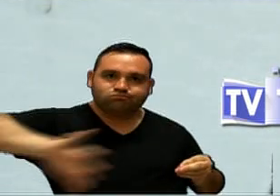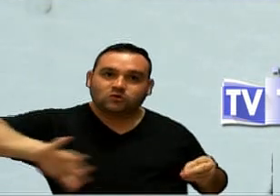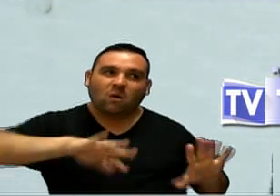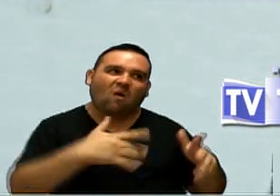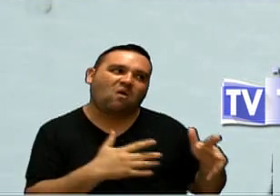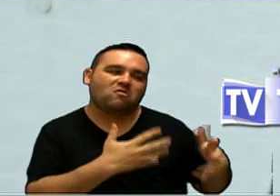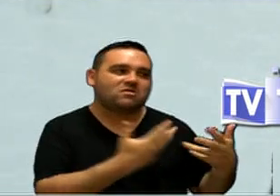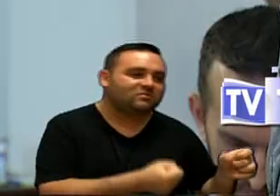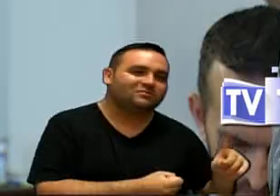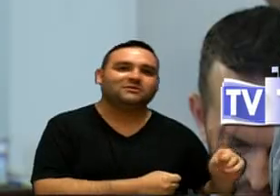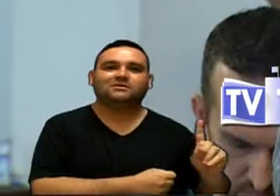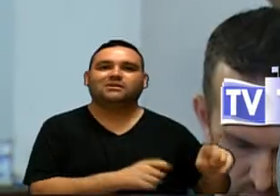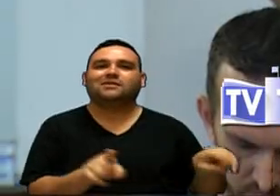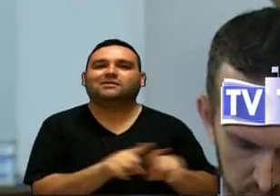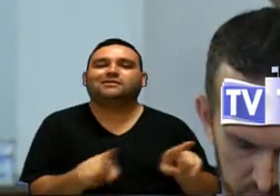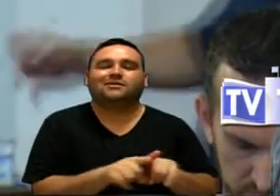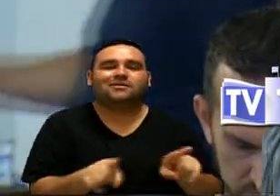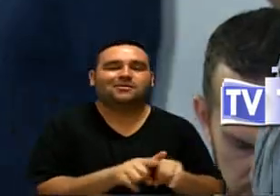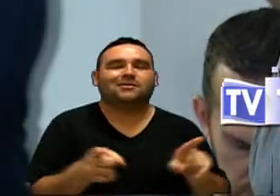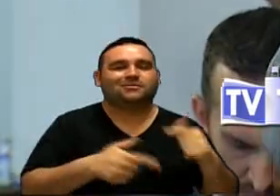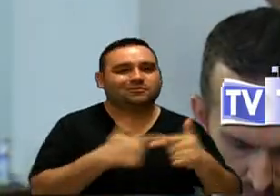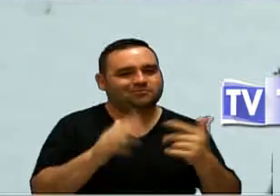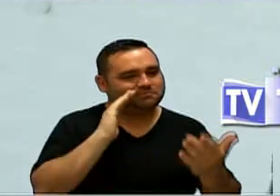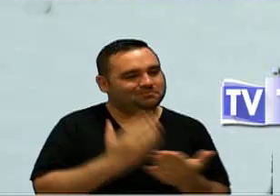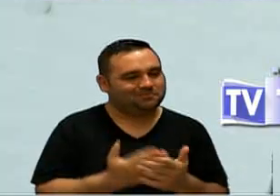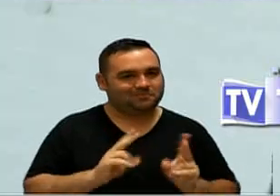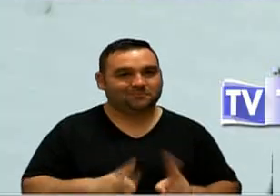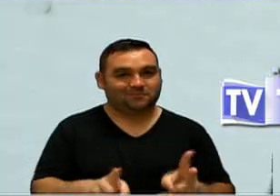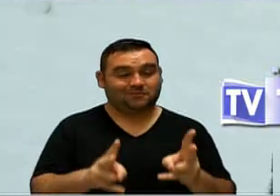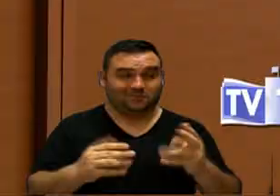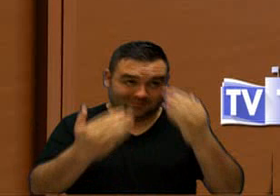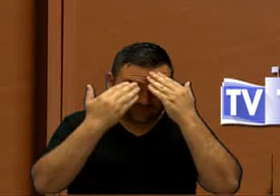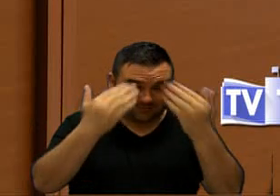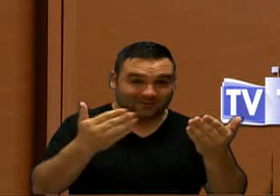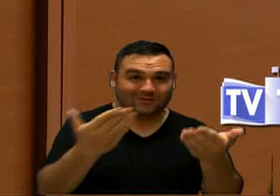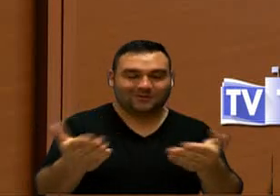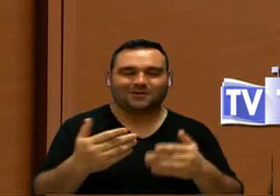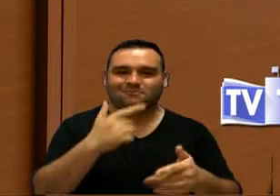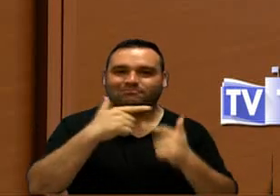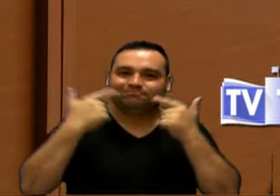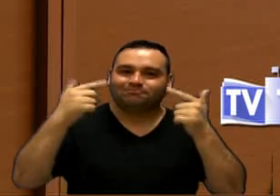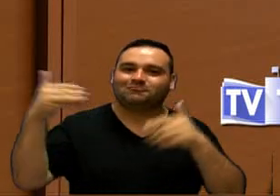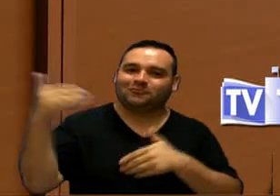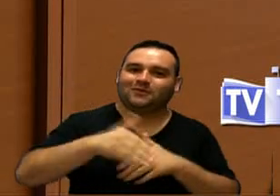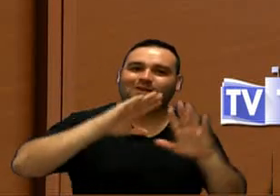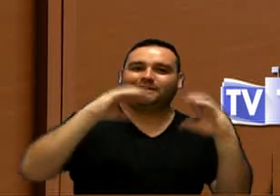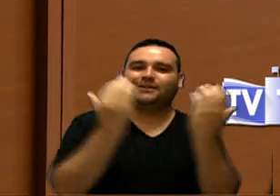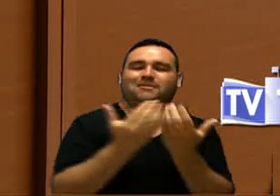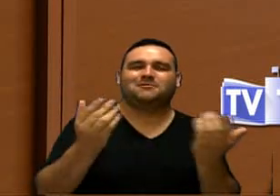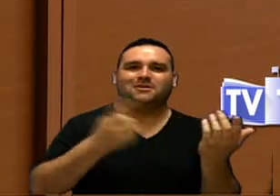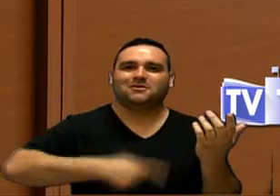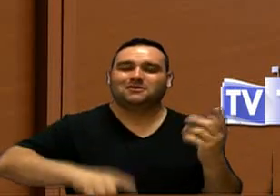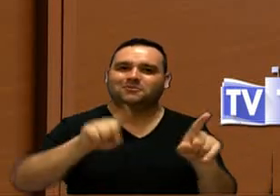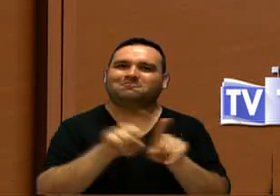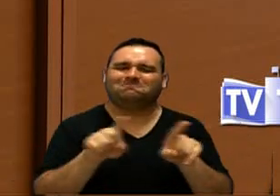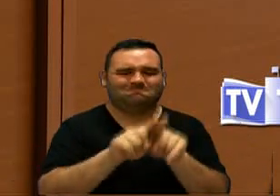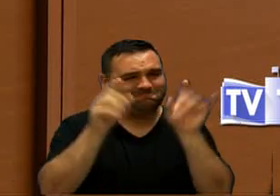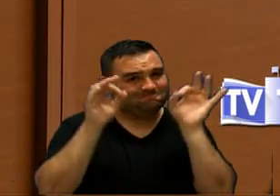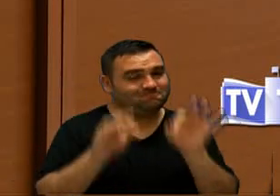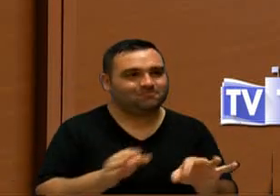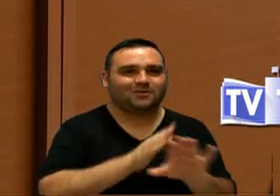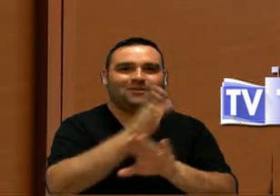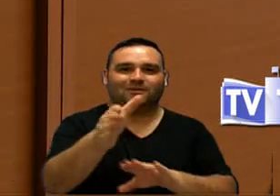entrar. Parabéns e conta sempre com o nosso trabalho. Muito obrigado. Secretário Simei, obrigado pela gentileza. Estaremos com certeza